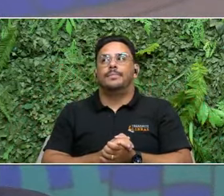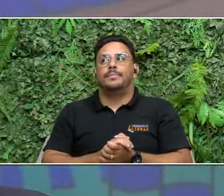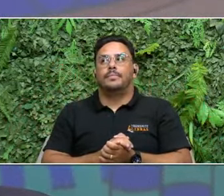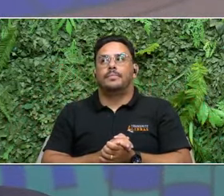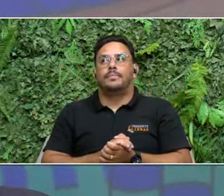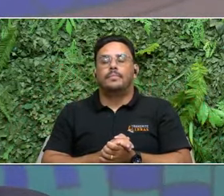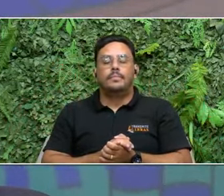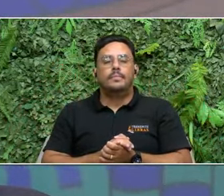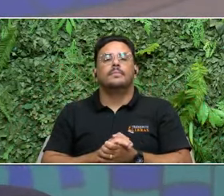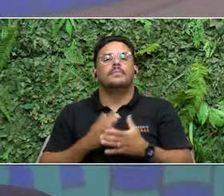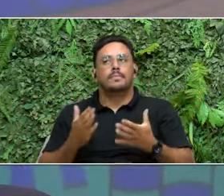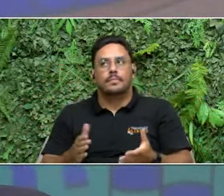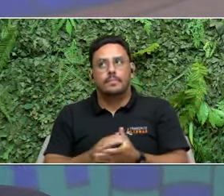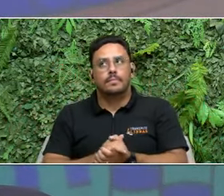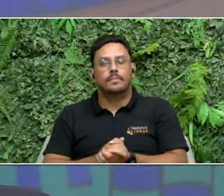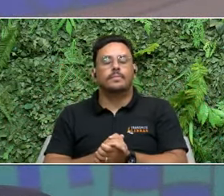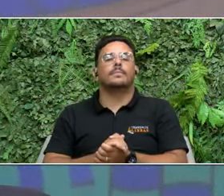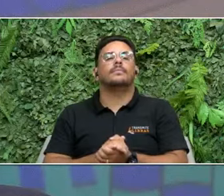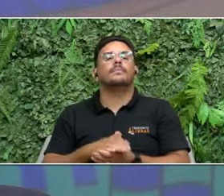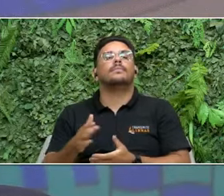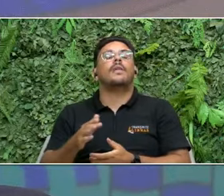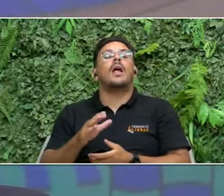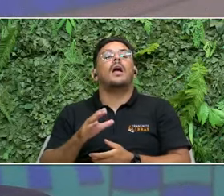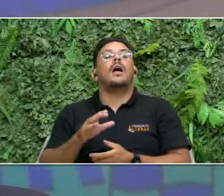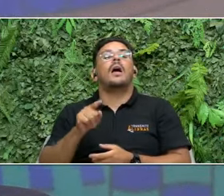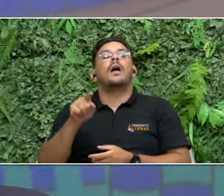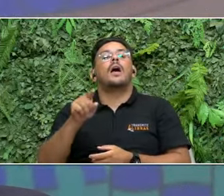longe aí senão ch certo Ô